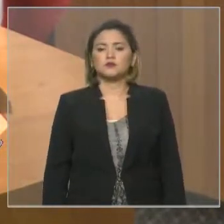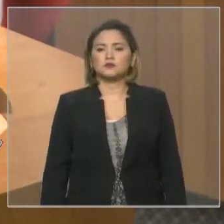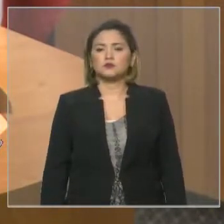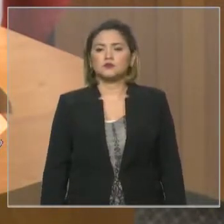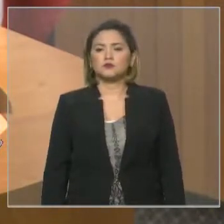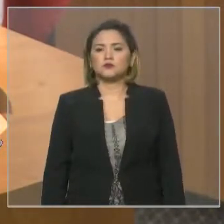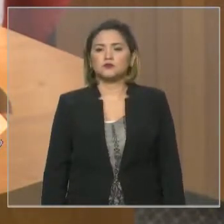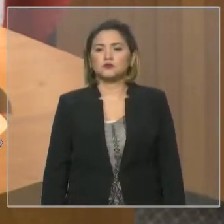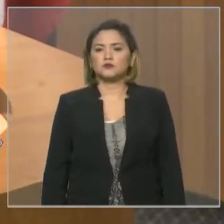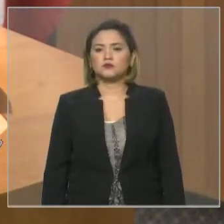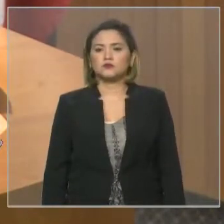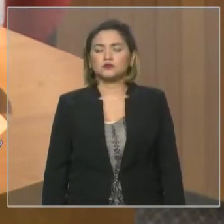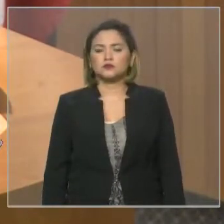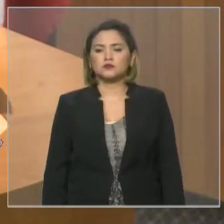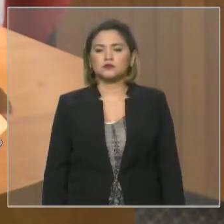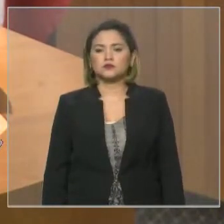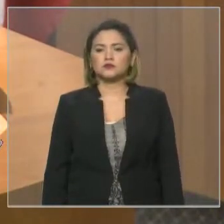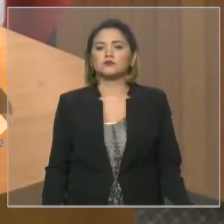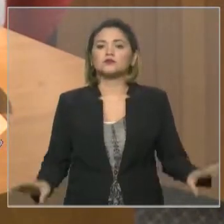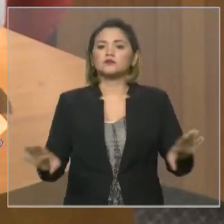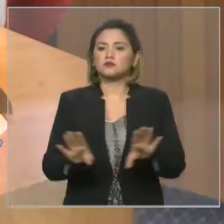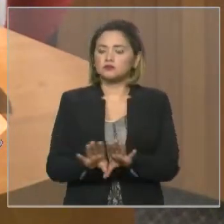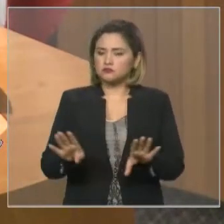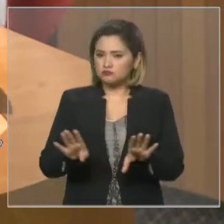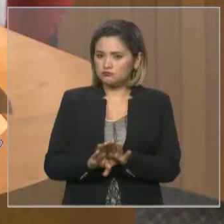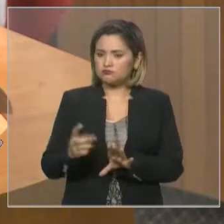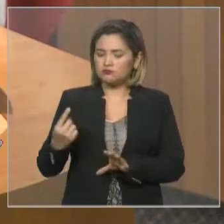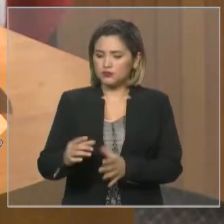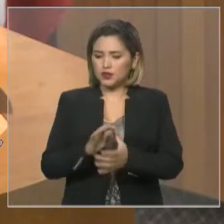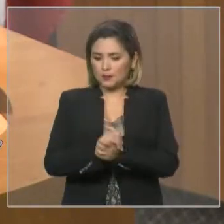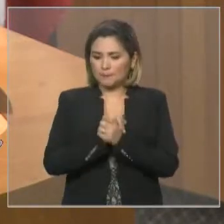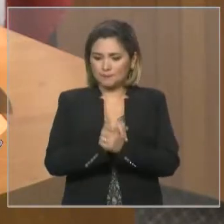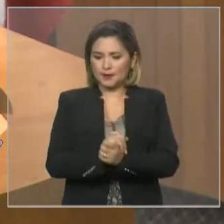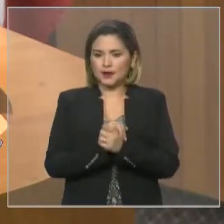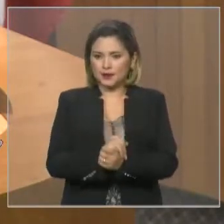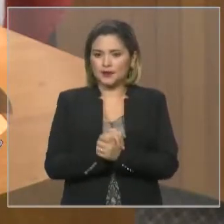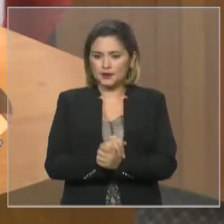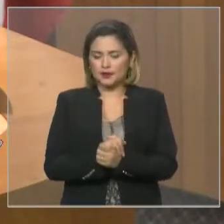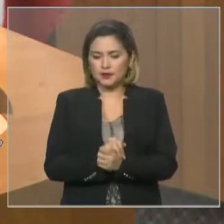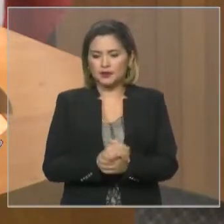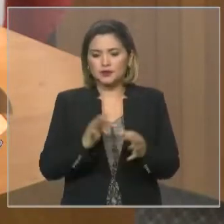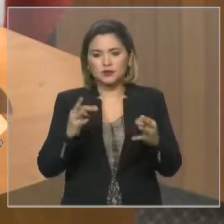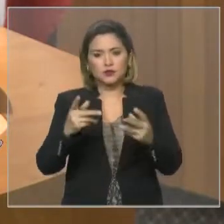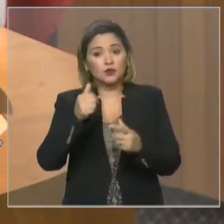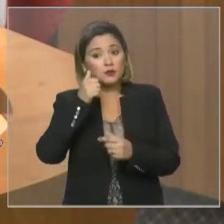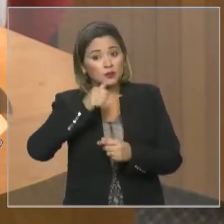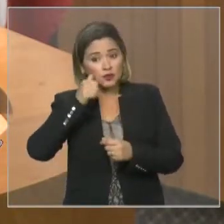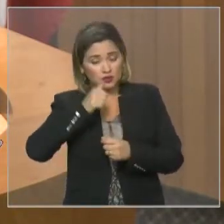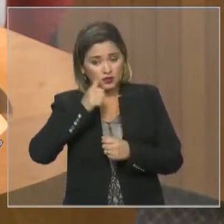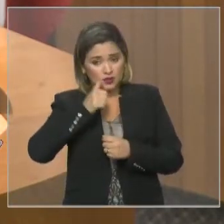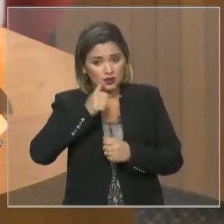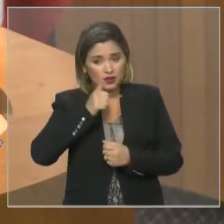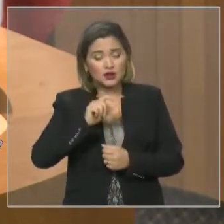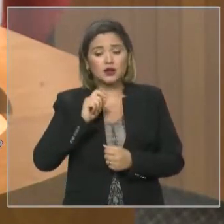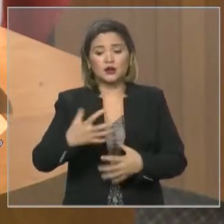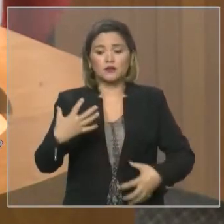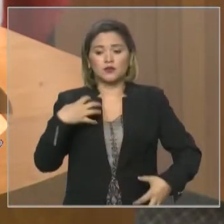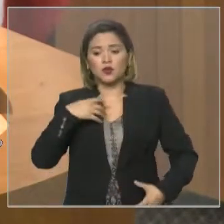para parabenizar todas as damas ontem que se